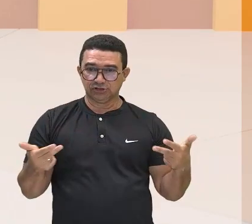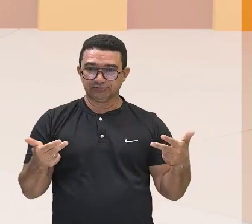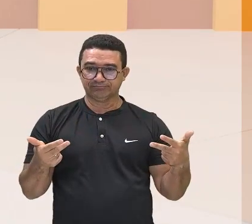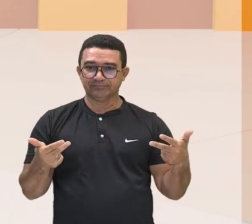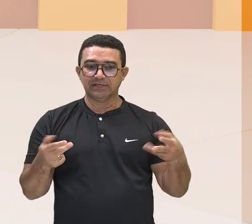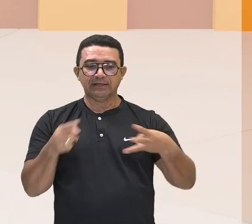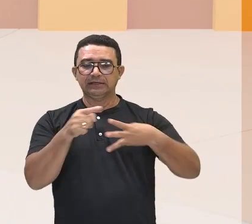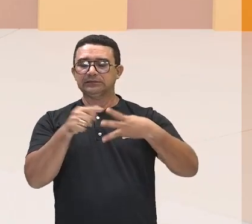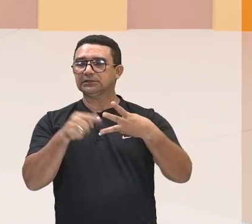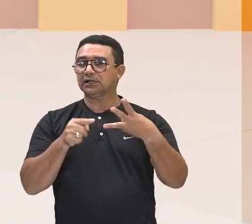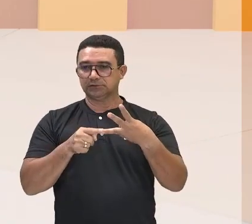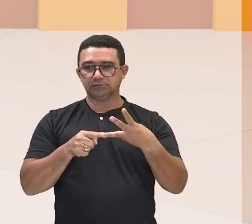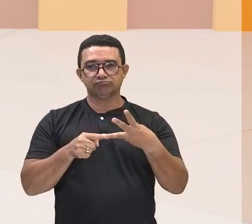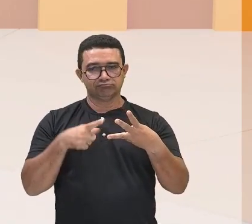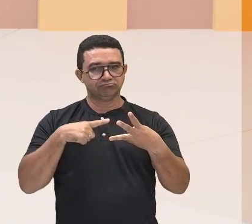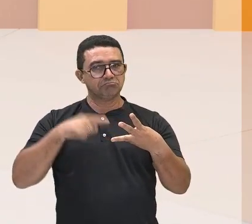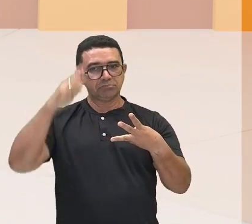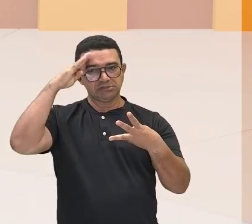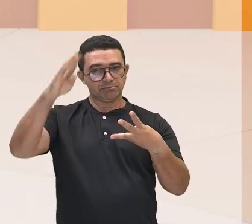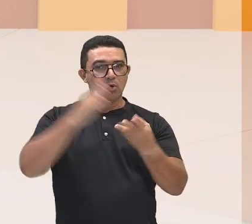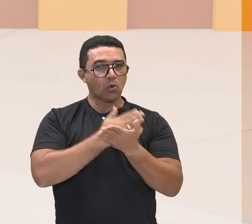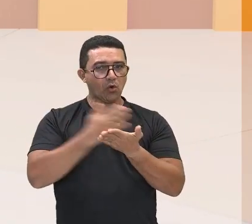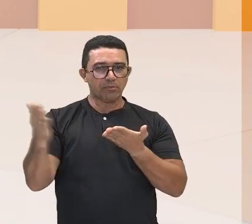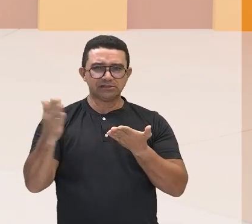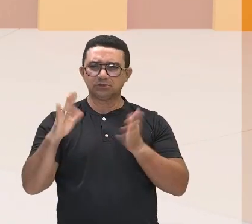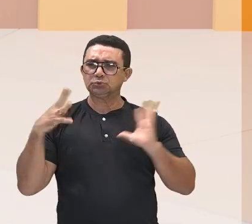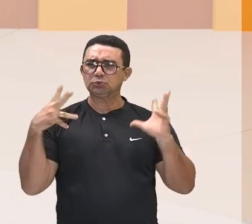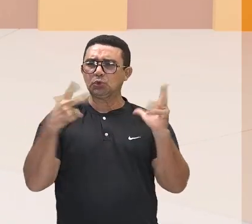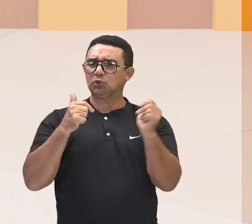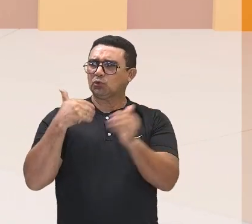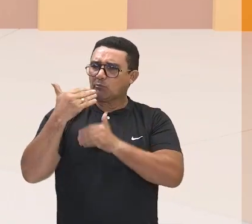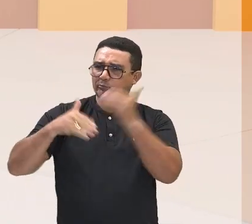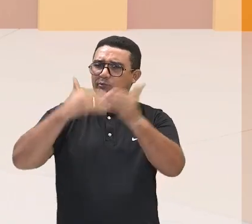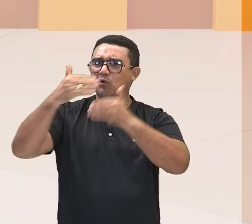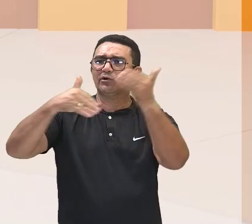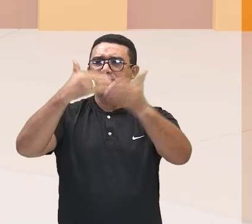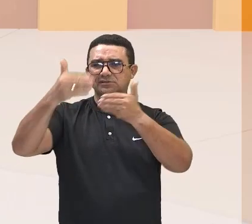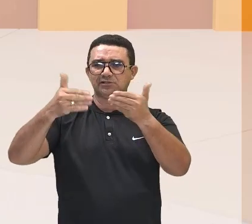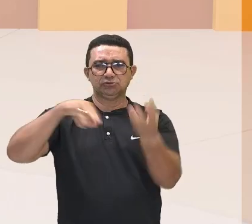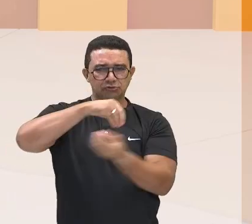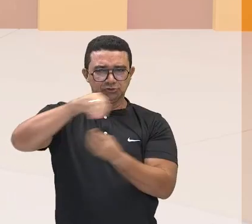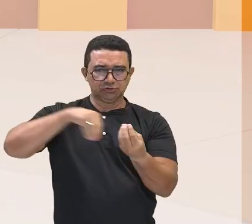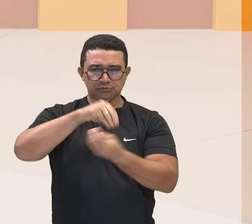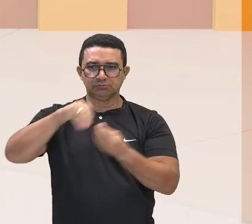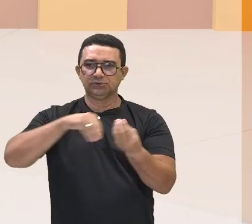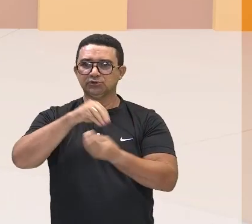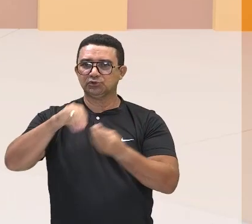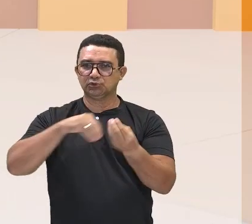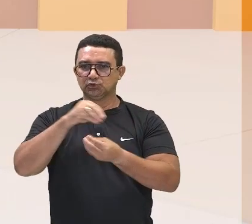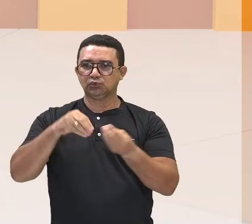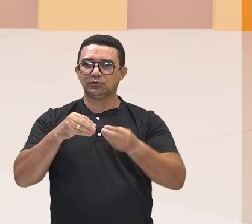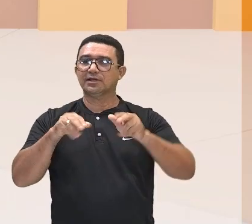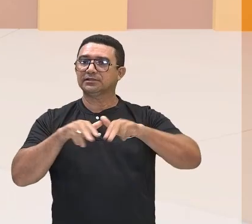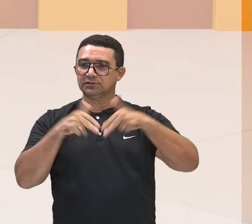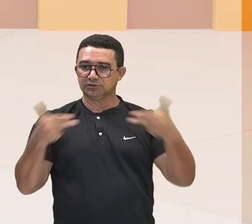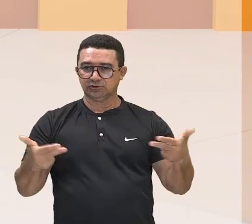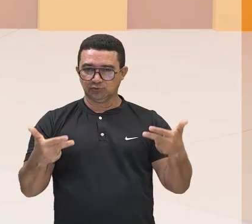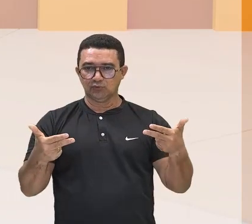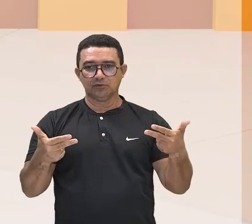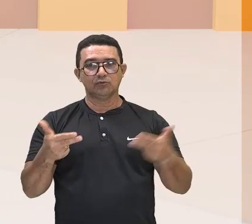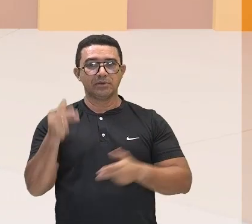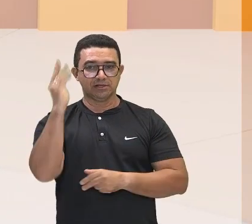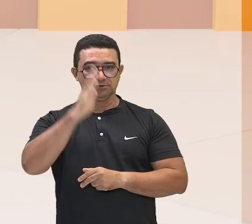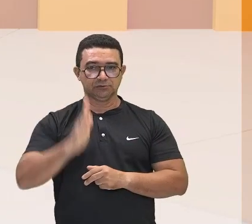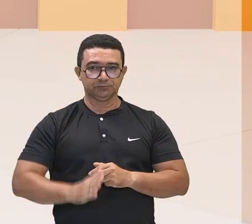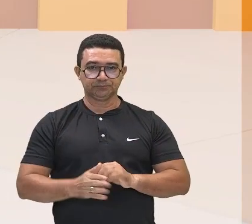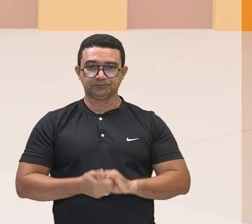se destacar por ter iniciado todo esse processo de miscigenação, de mistura de etnias em nosso território. E